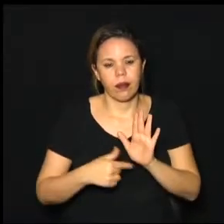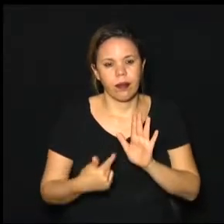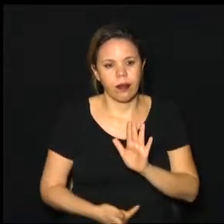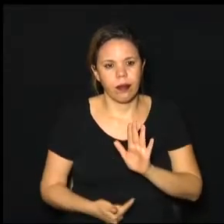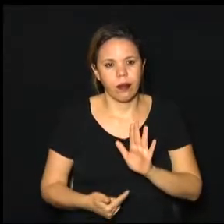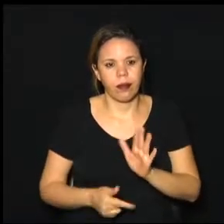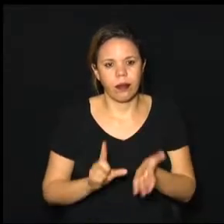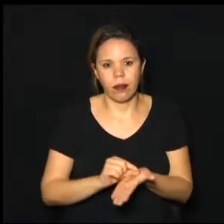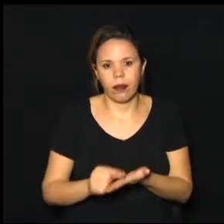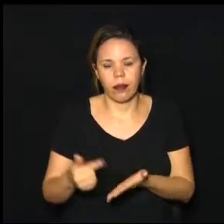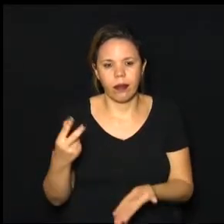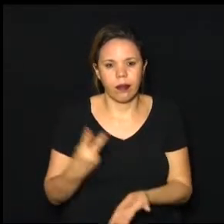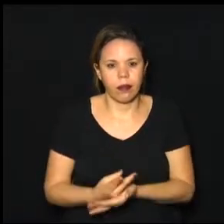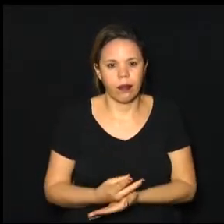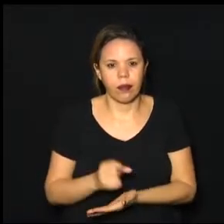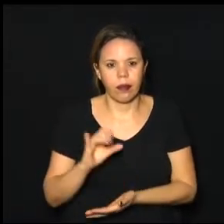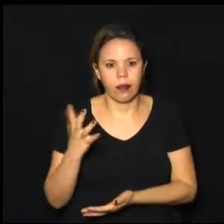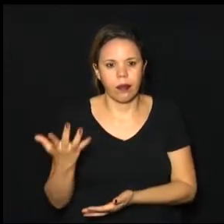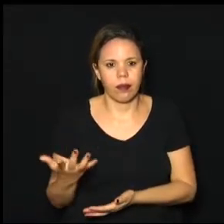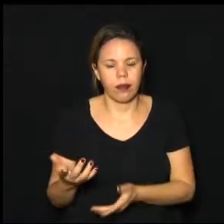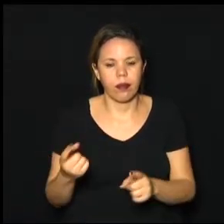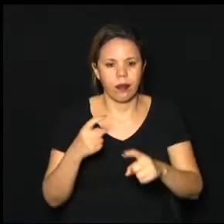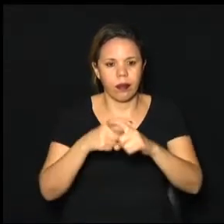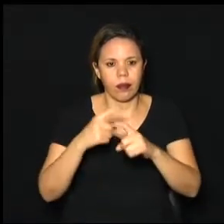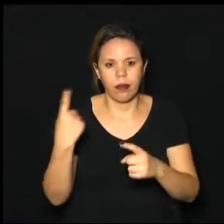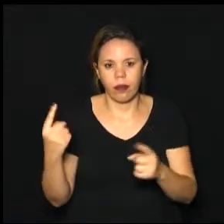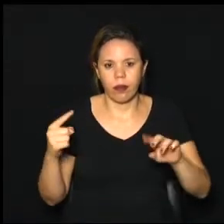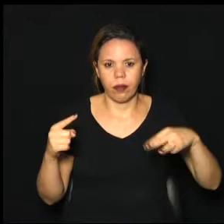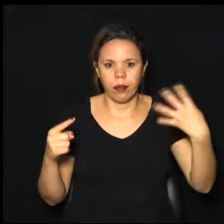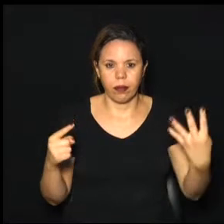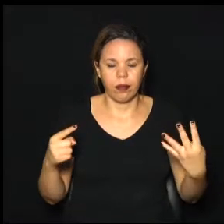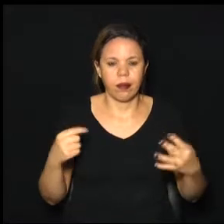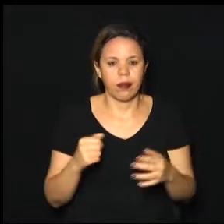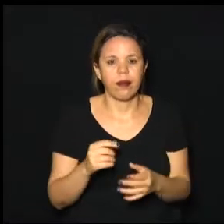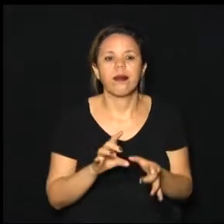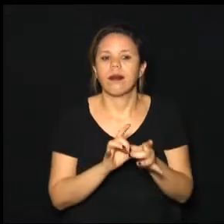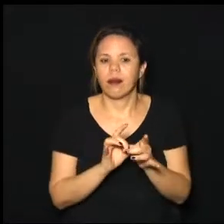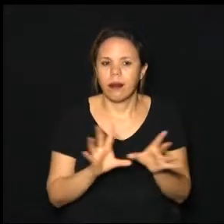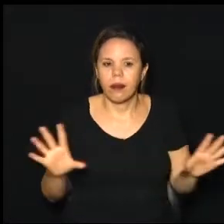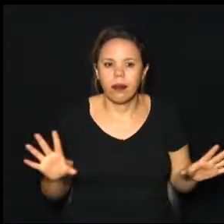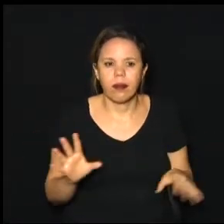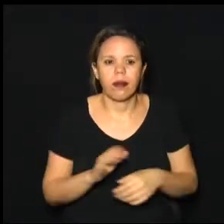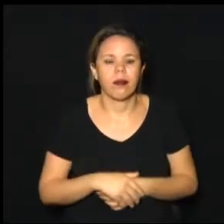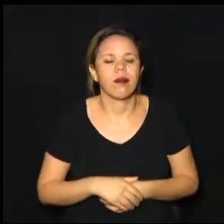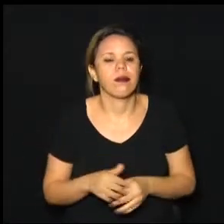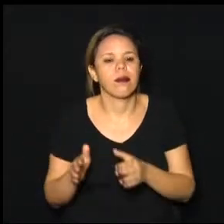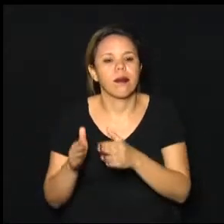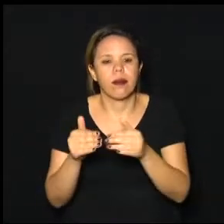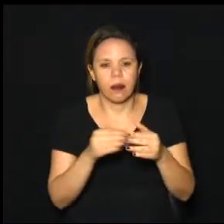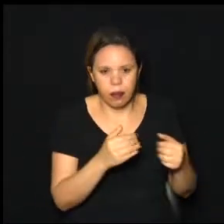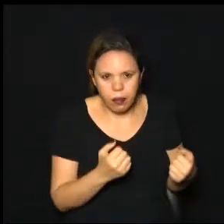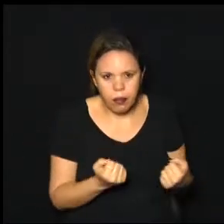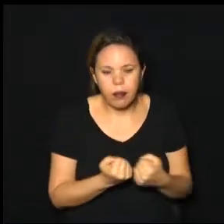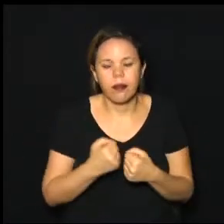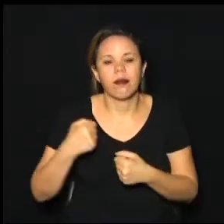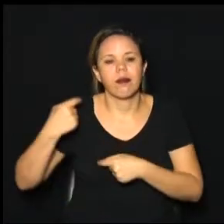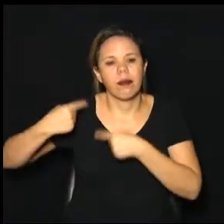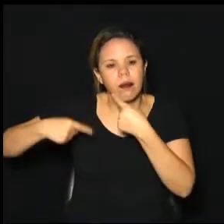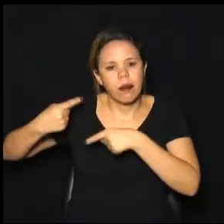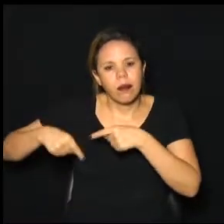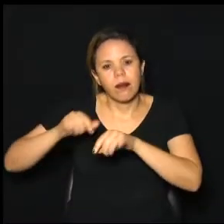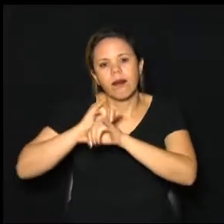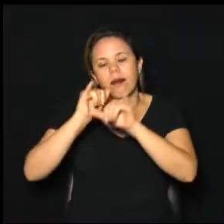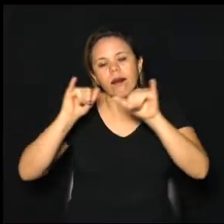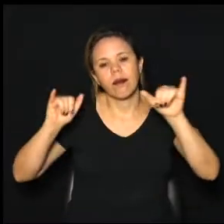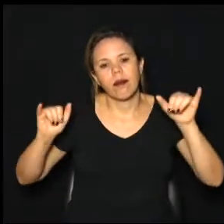li para vocês, ele diz: nas hipóteses do inciso 1 a 4, são permitidos o pedido de apoio político e a divulgação